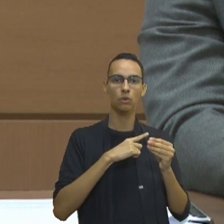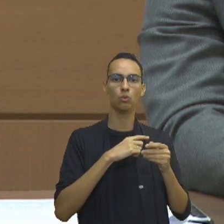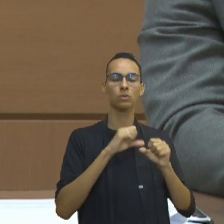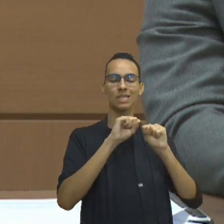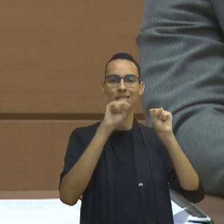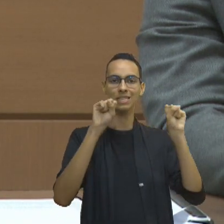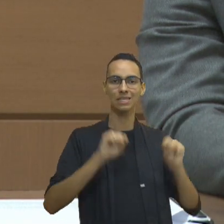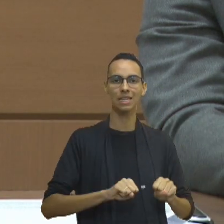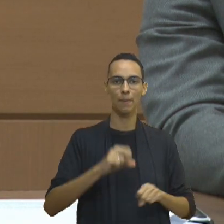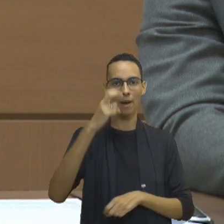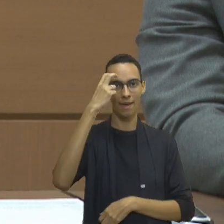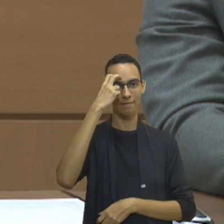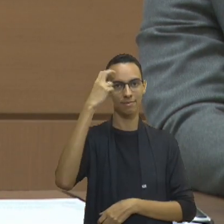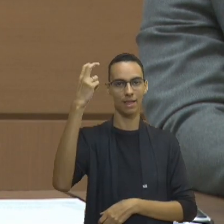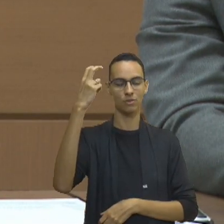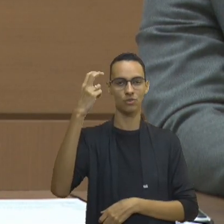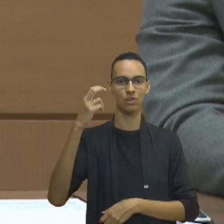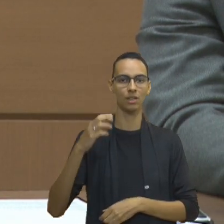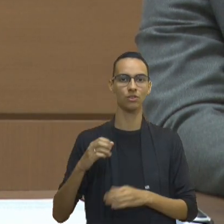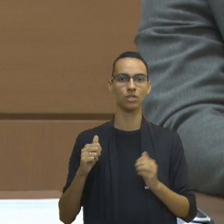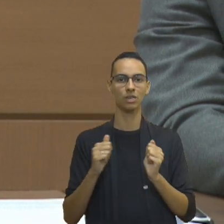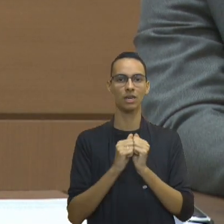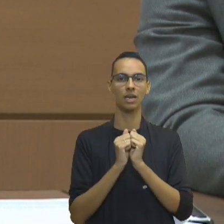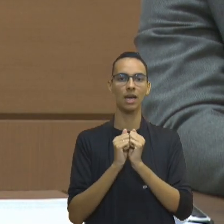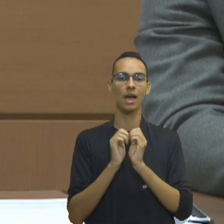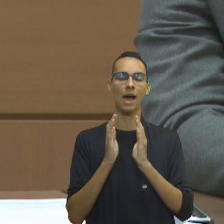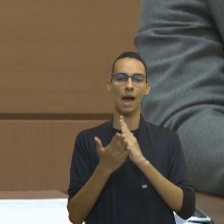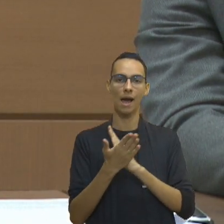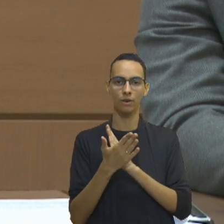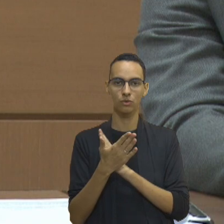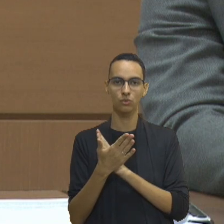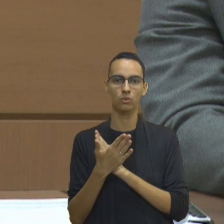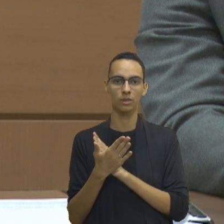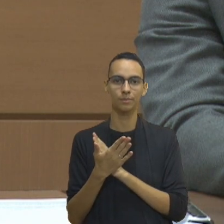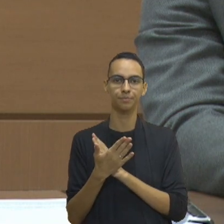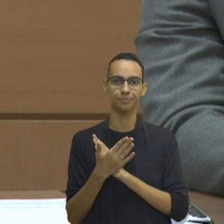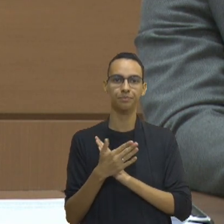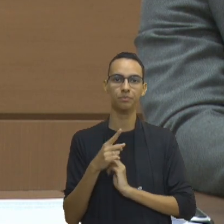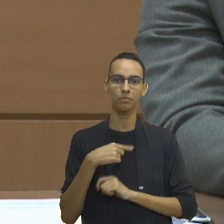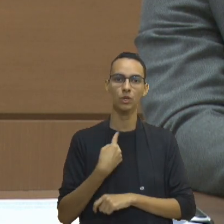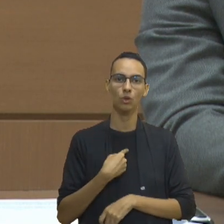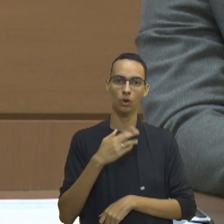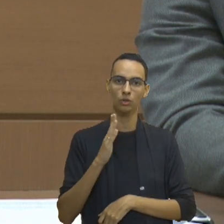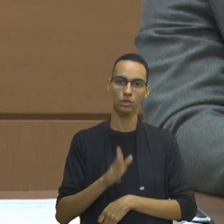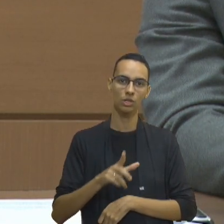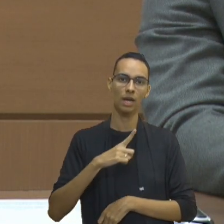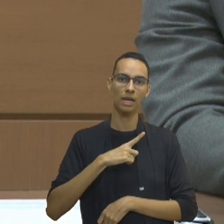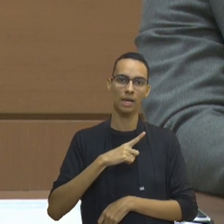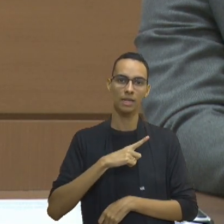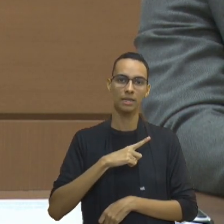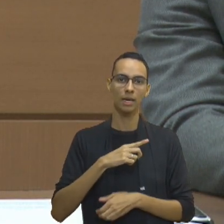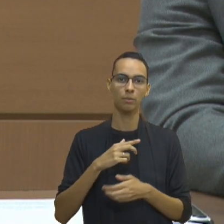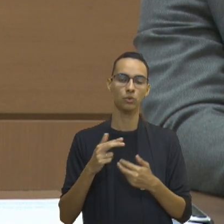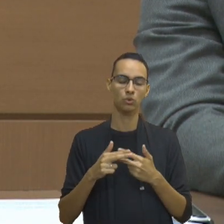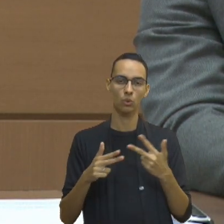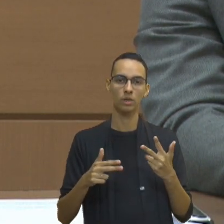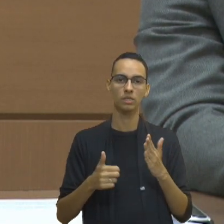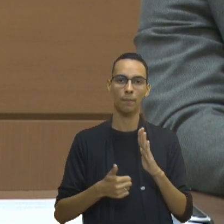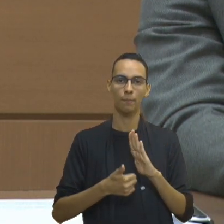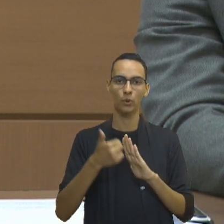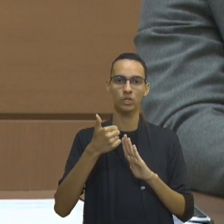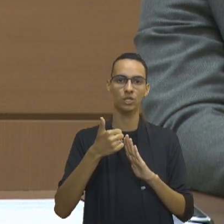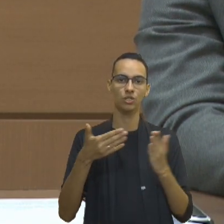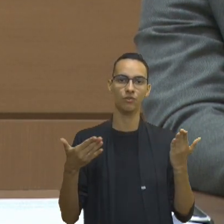preventiva e já colhemos resultados positivos no Campo Santa Mônica. O próximo passo será a instalação